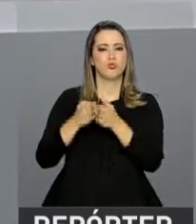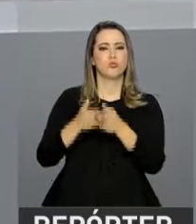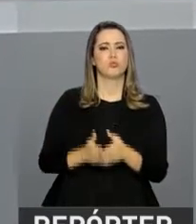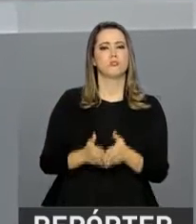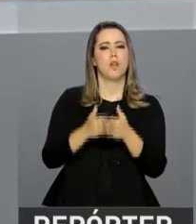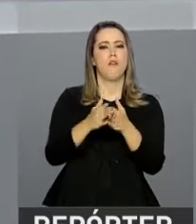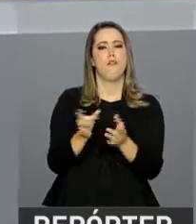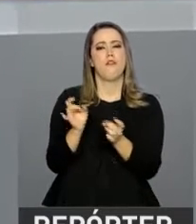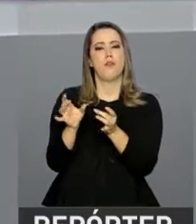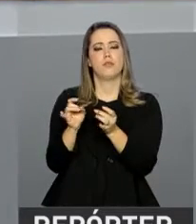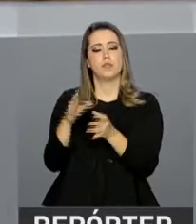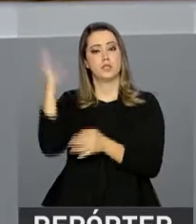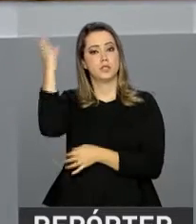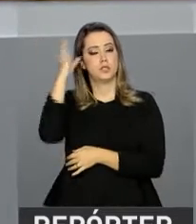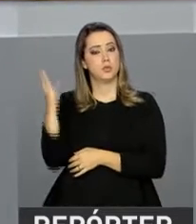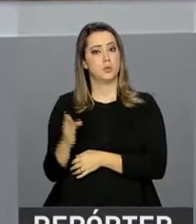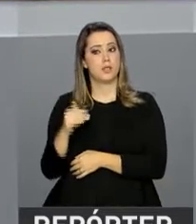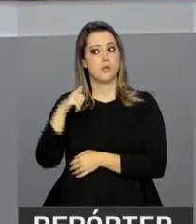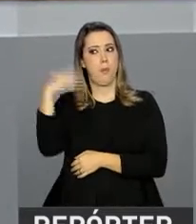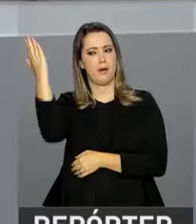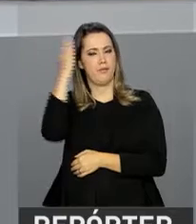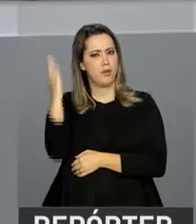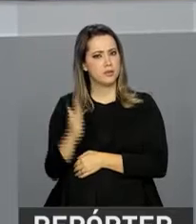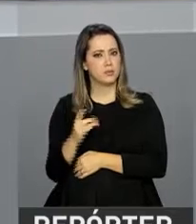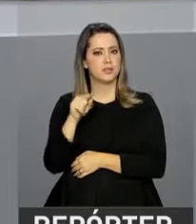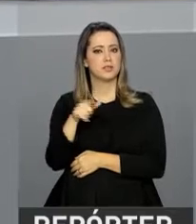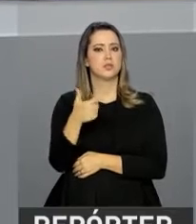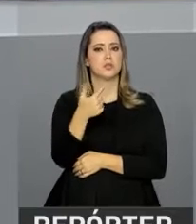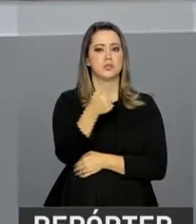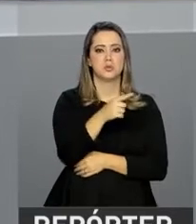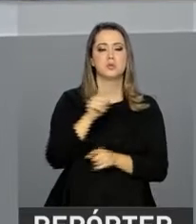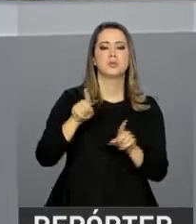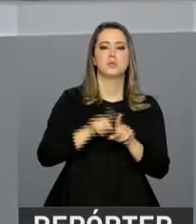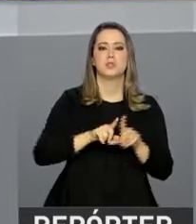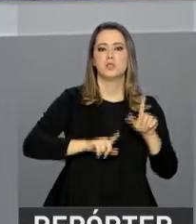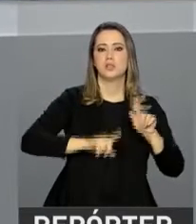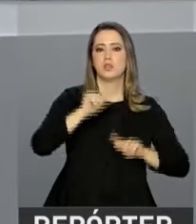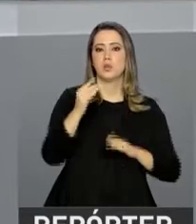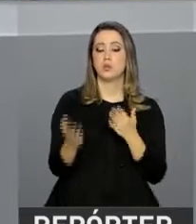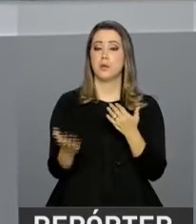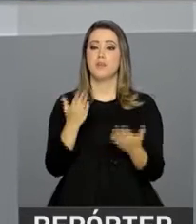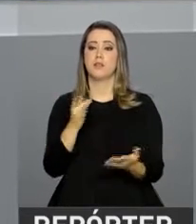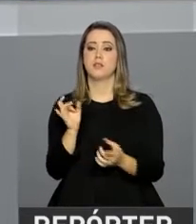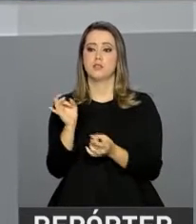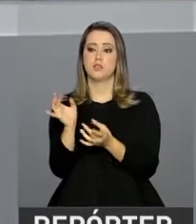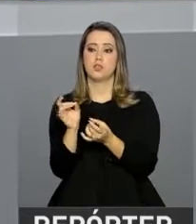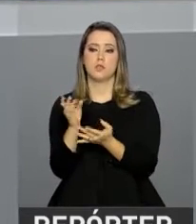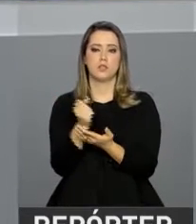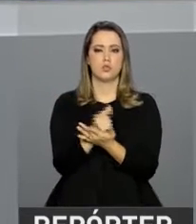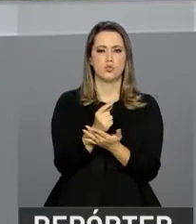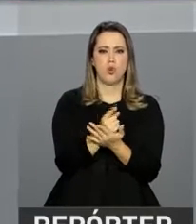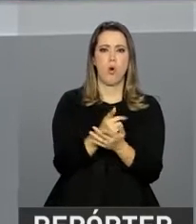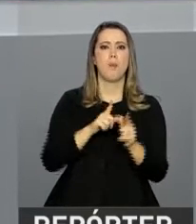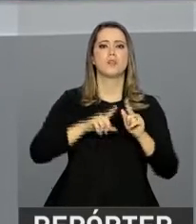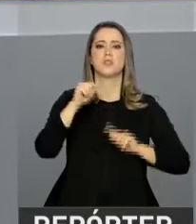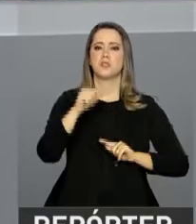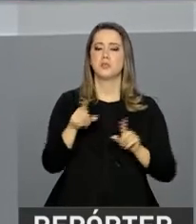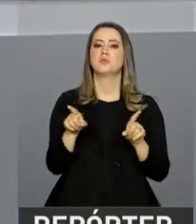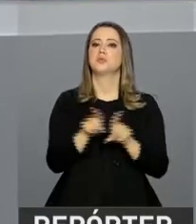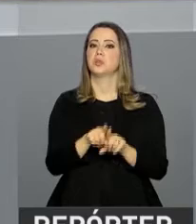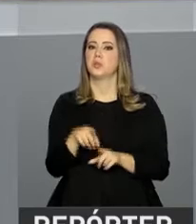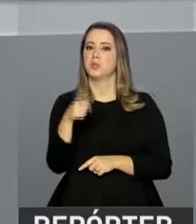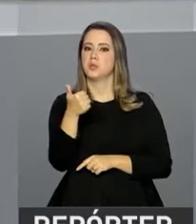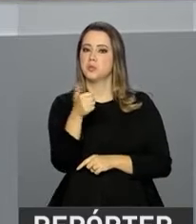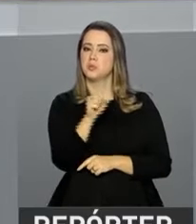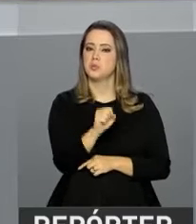volume das exportações do país 2017 foi também ano de recorde na balança comercial brasileira e 2018 também já